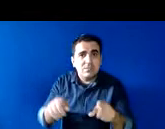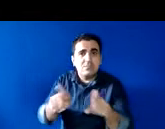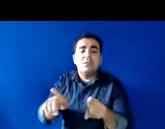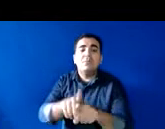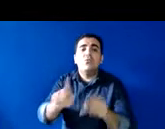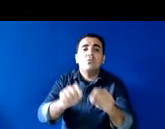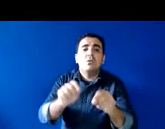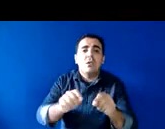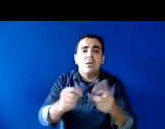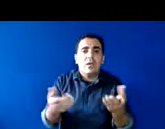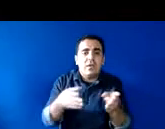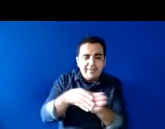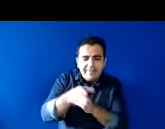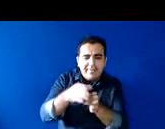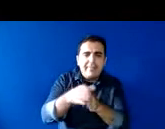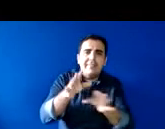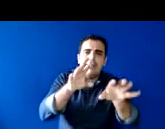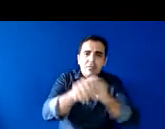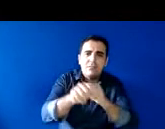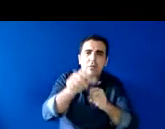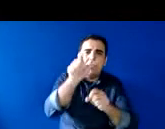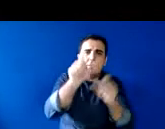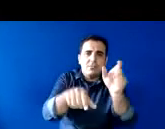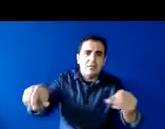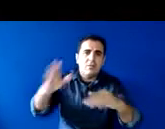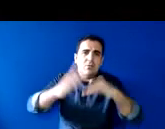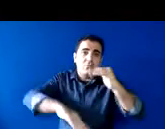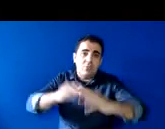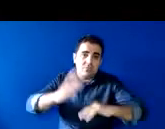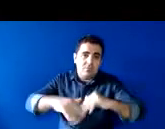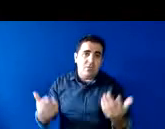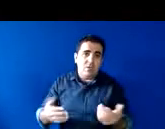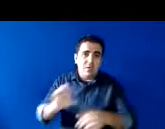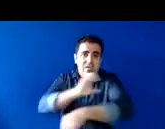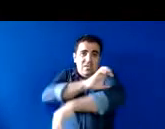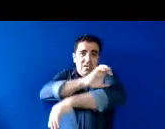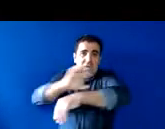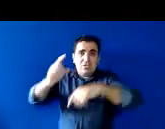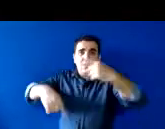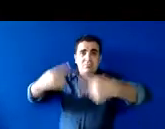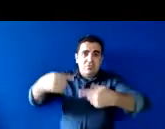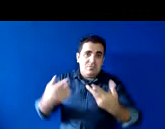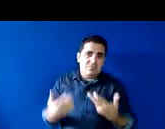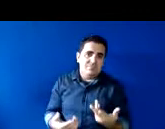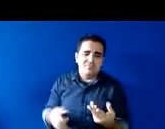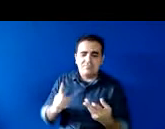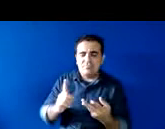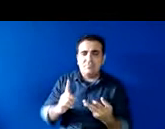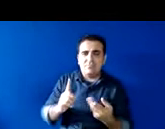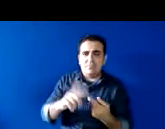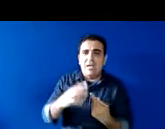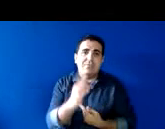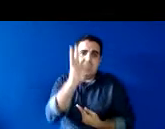profissionais, capacitação técnica, ética e política, né? A técnica para que a gente